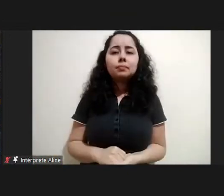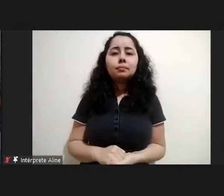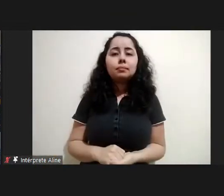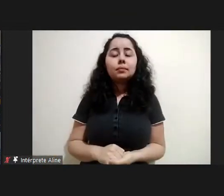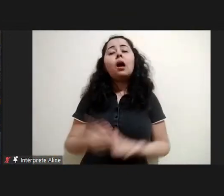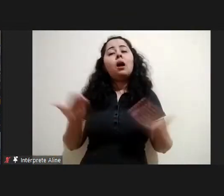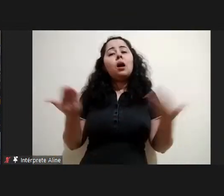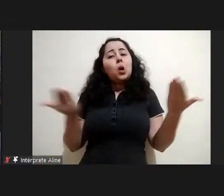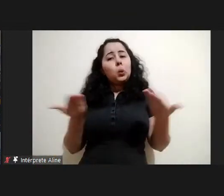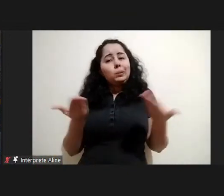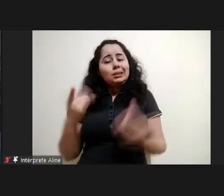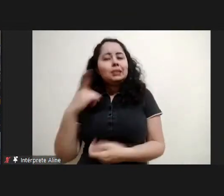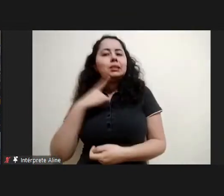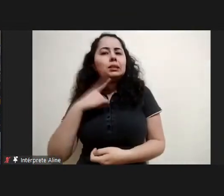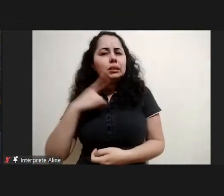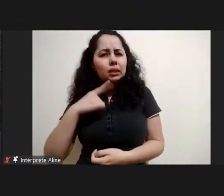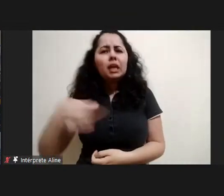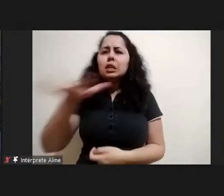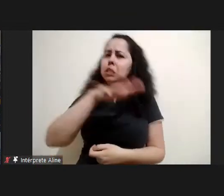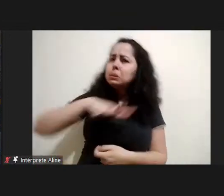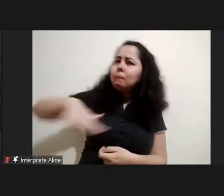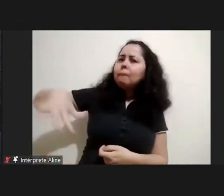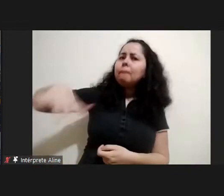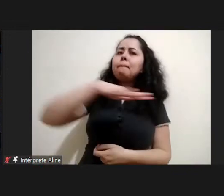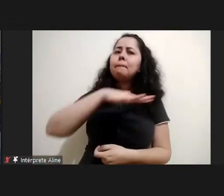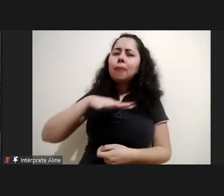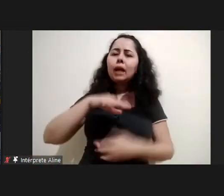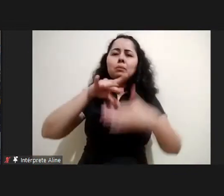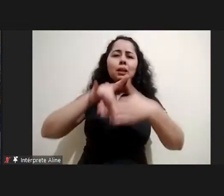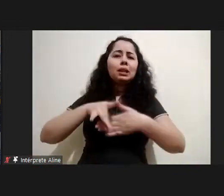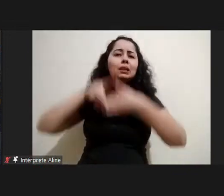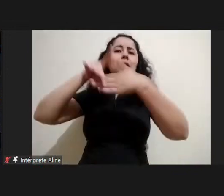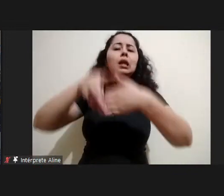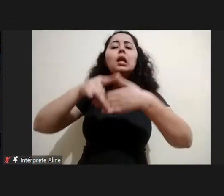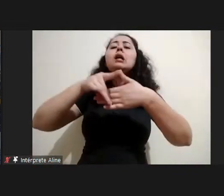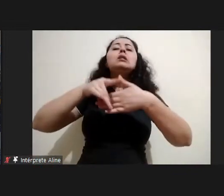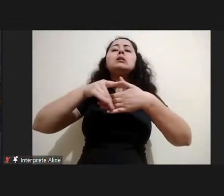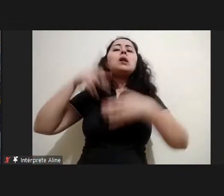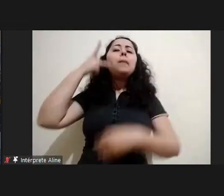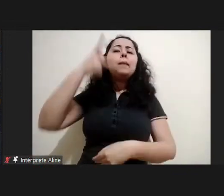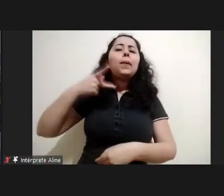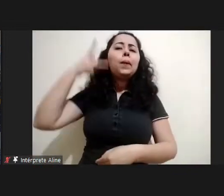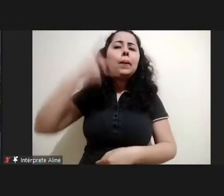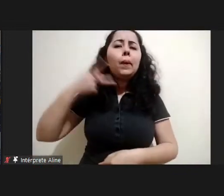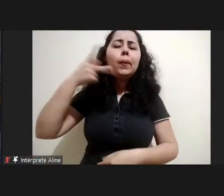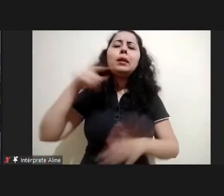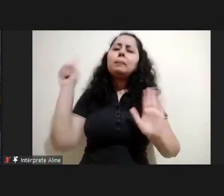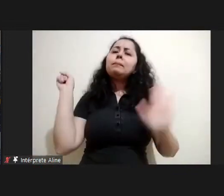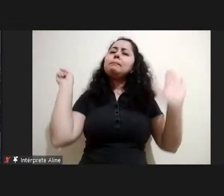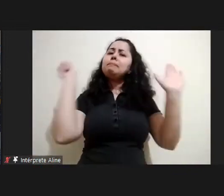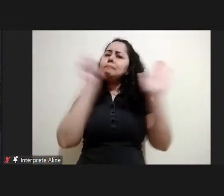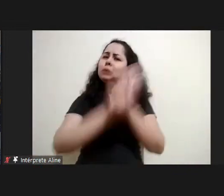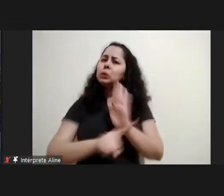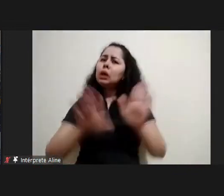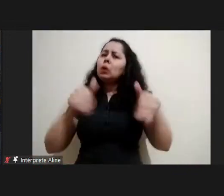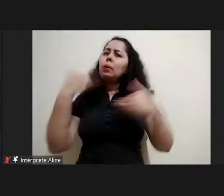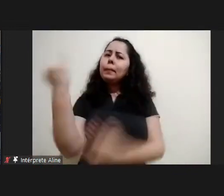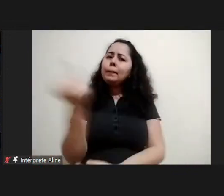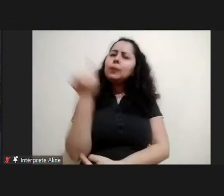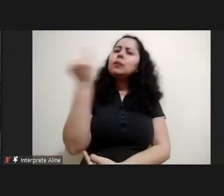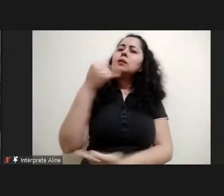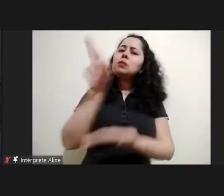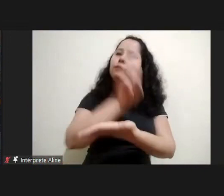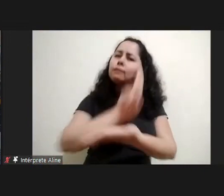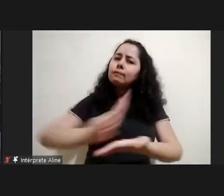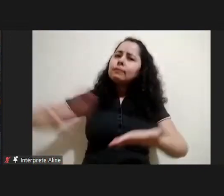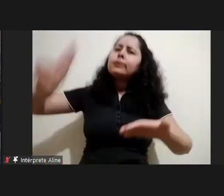para lideranças políticas questionarem a relevância e a importância das universidades, questionarem